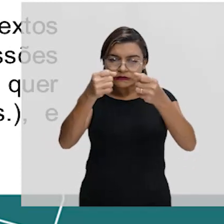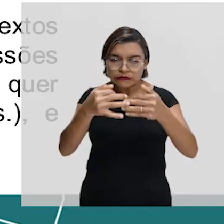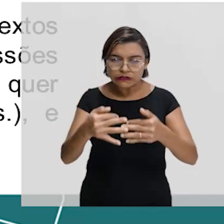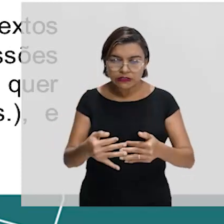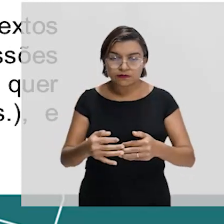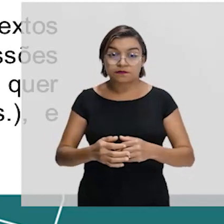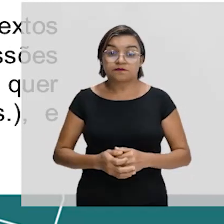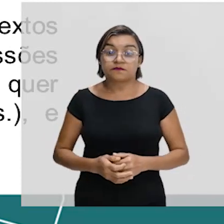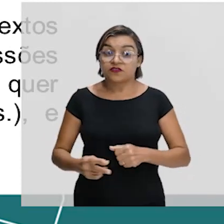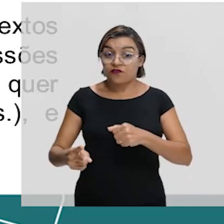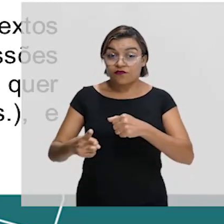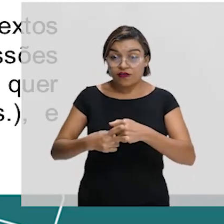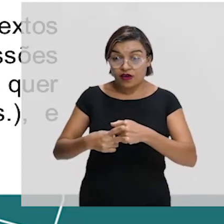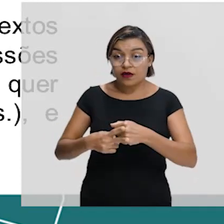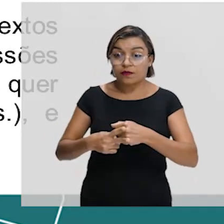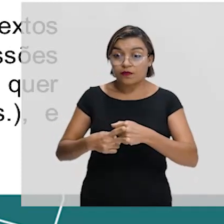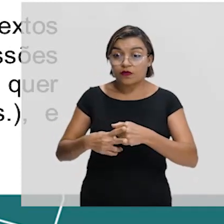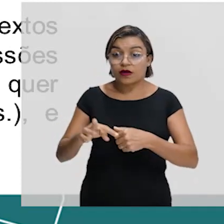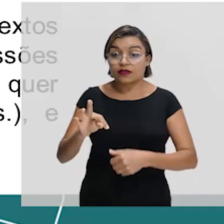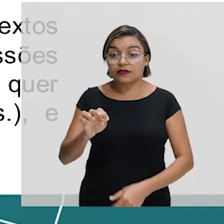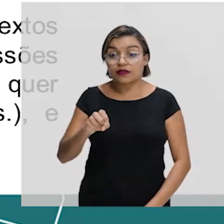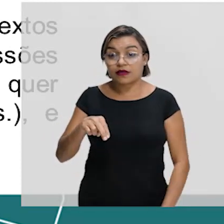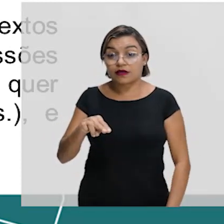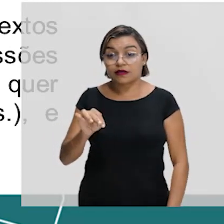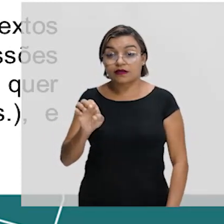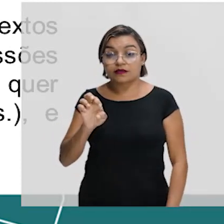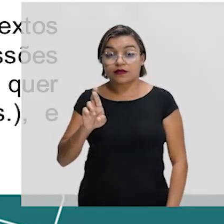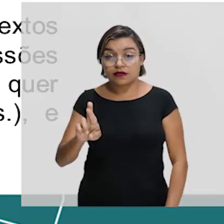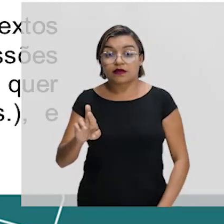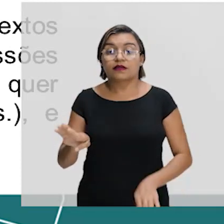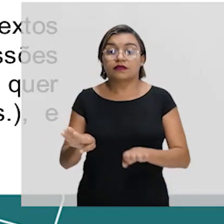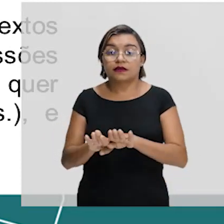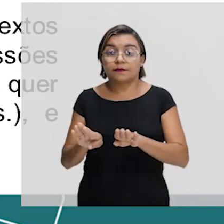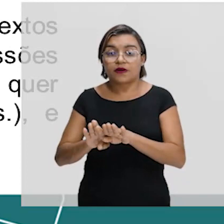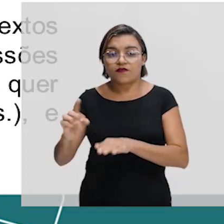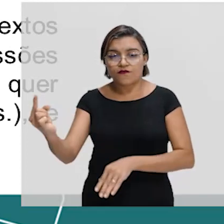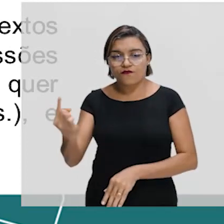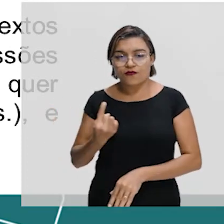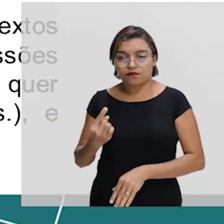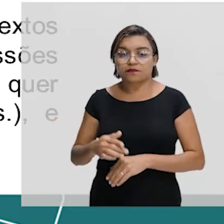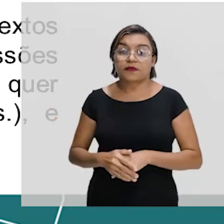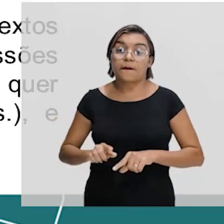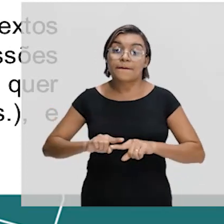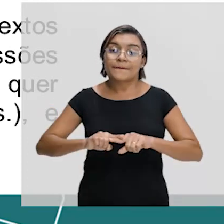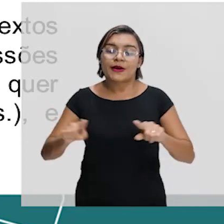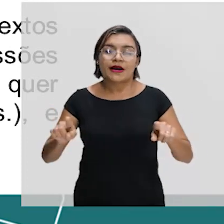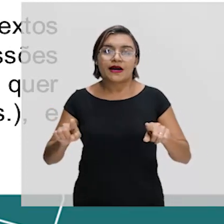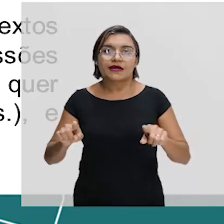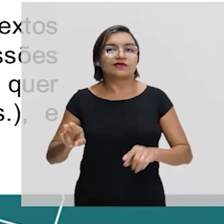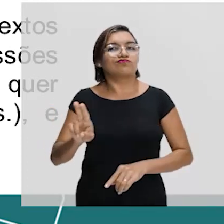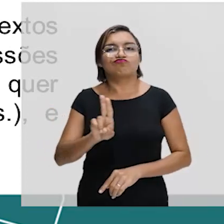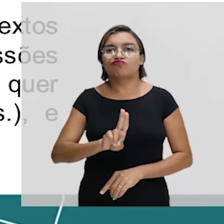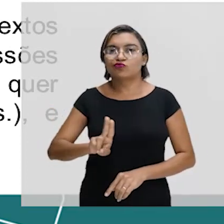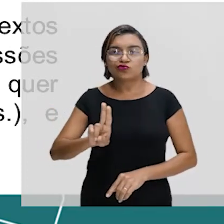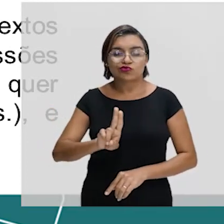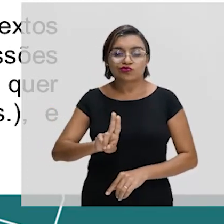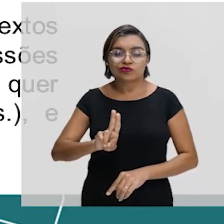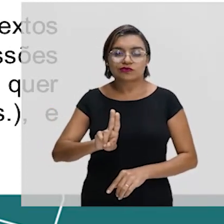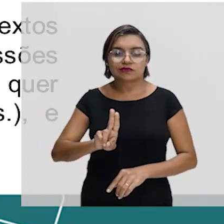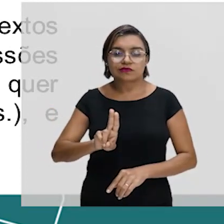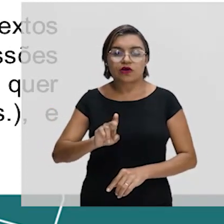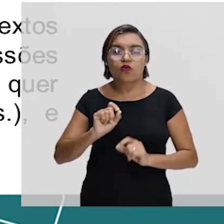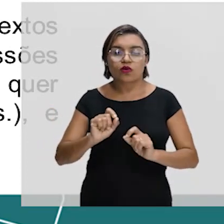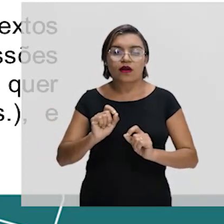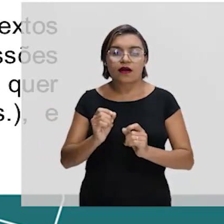trabalhamos inclusive o verbo tener e o verbo vir. Mas começou a cair em desuso a partir do